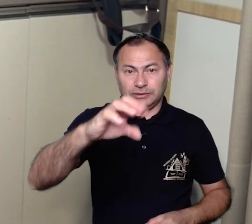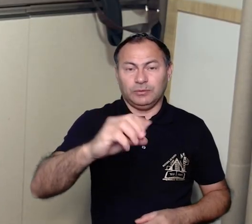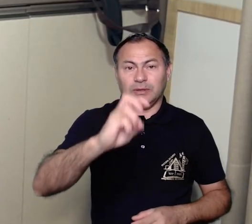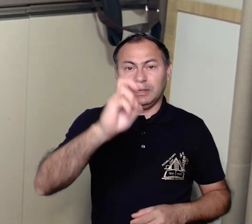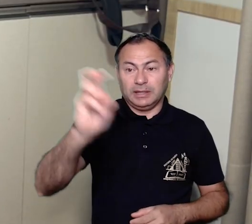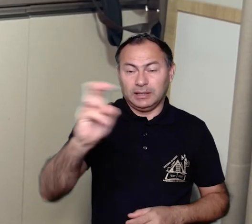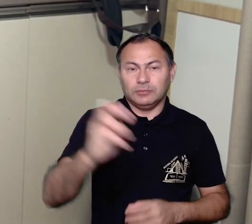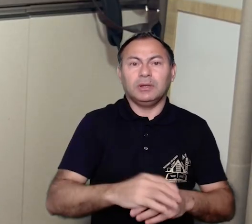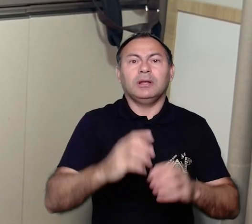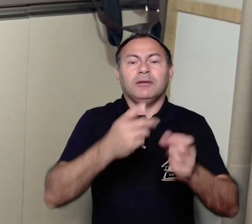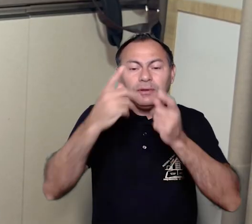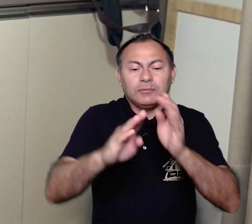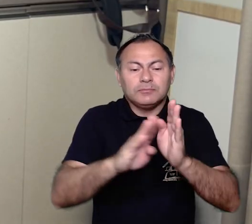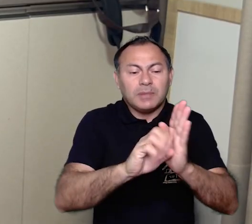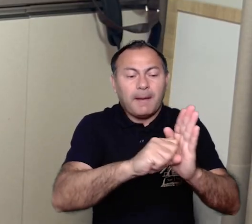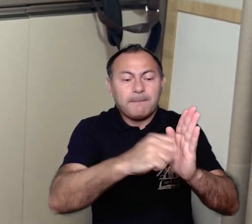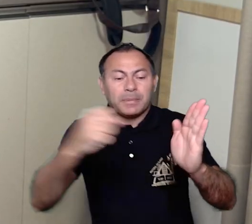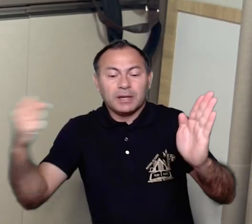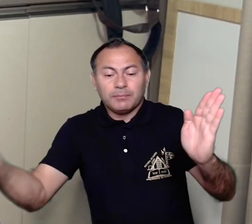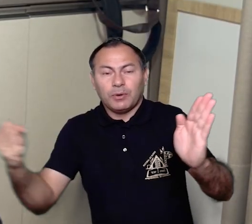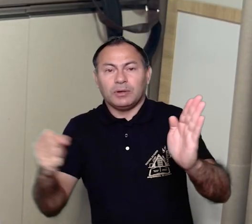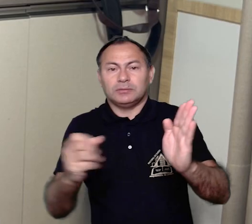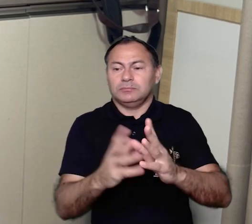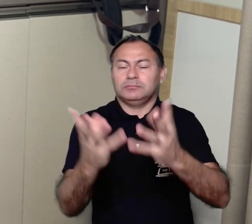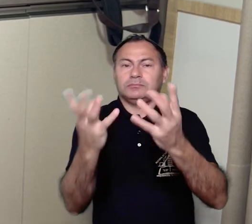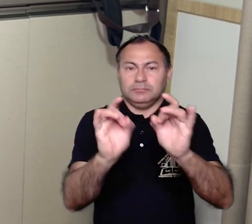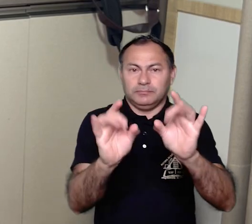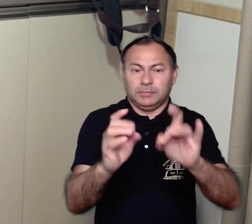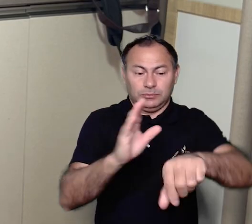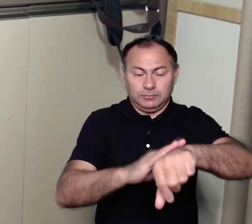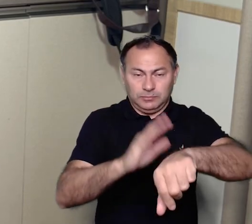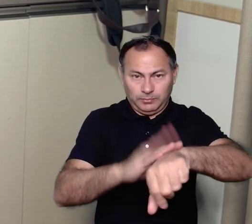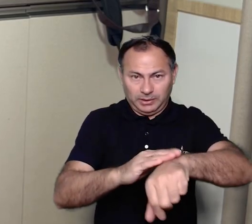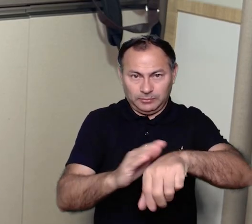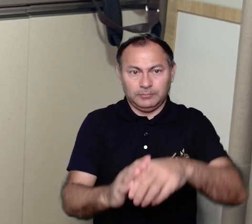tradição de abrir a porta especial em